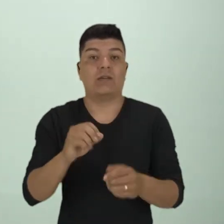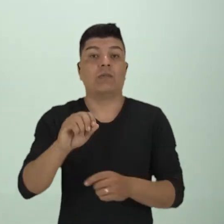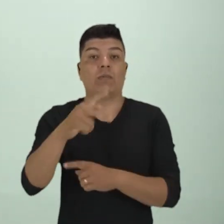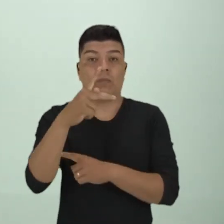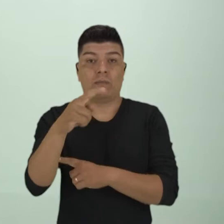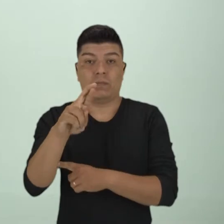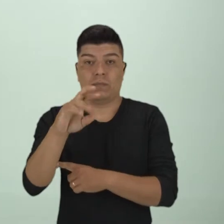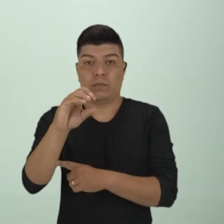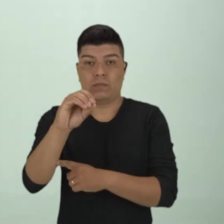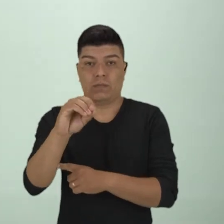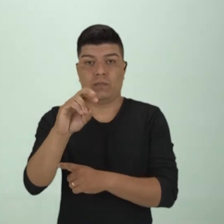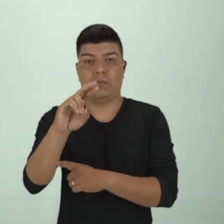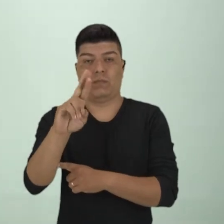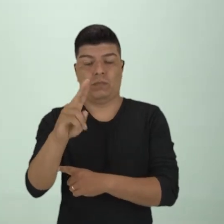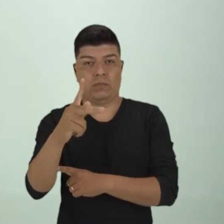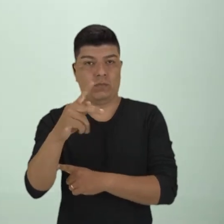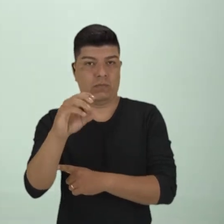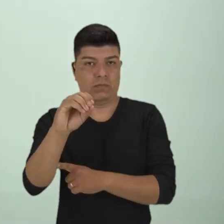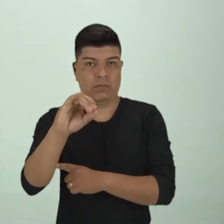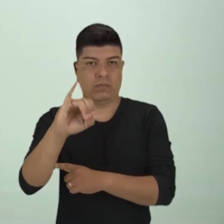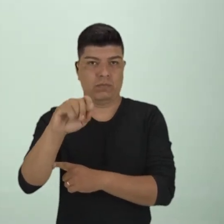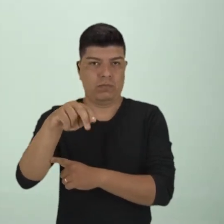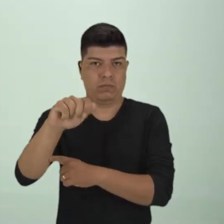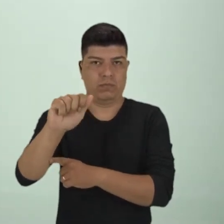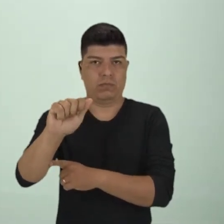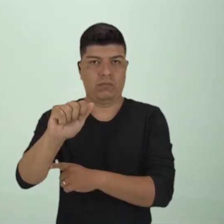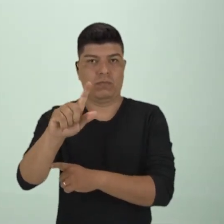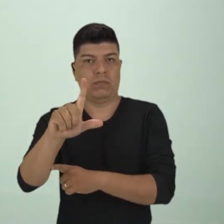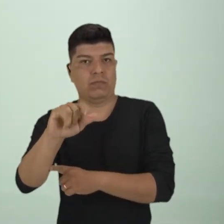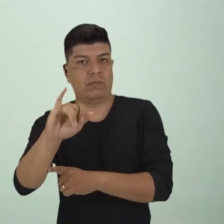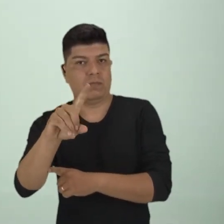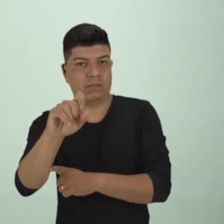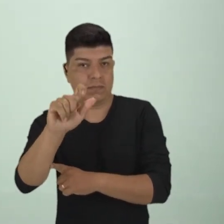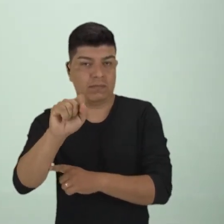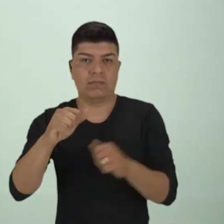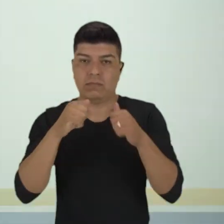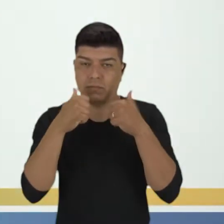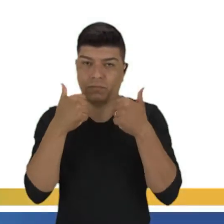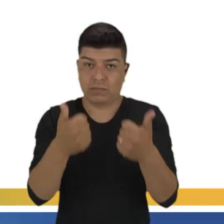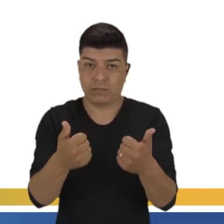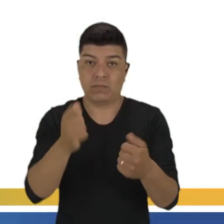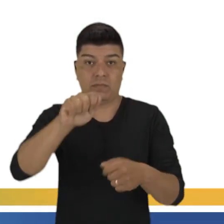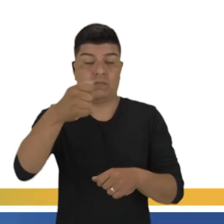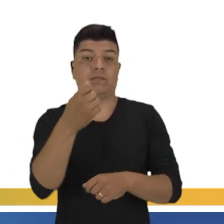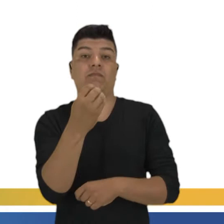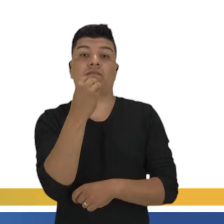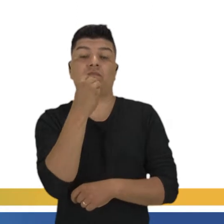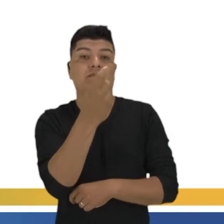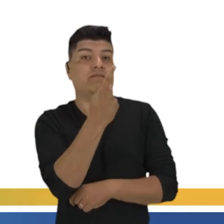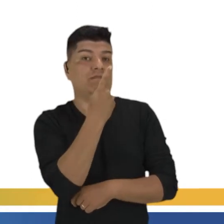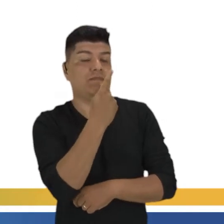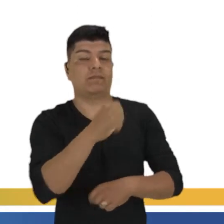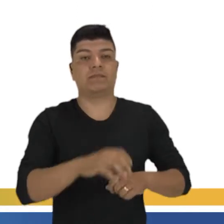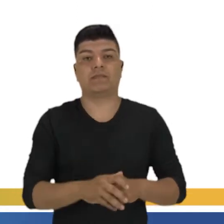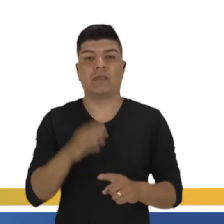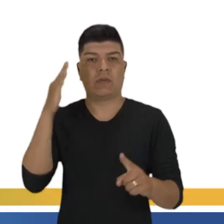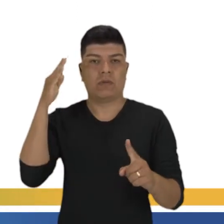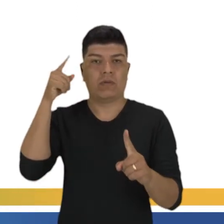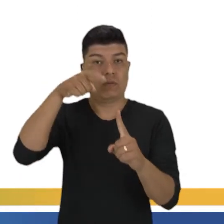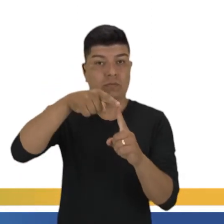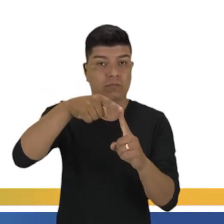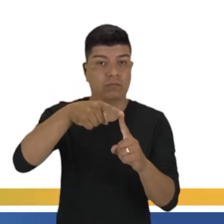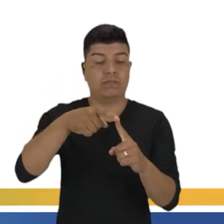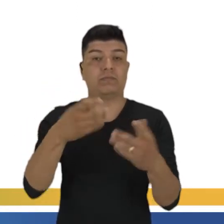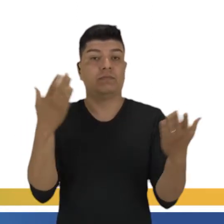proporcionalidade, certo? Espero que com vocês estejam tudo bem, tá ok? O objetivo da aula é